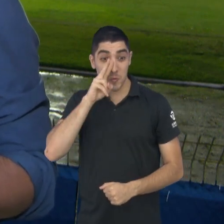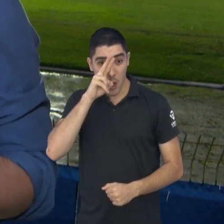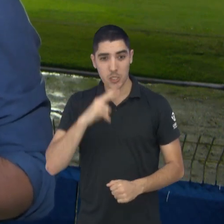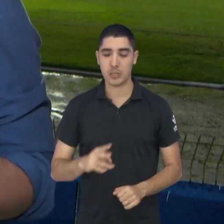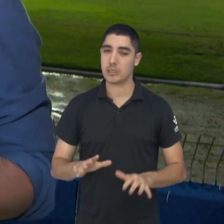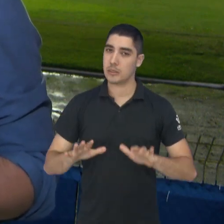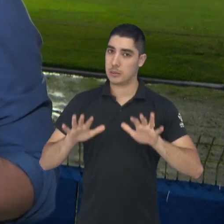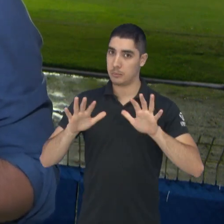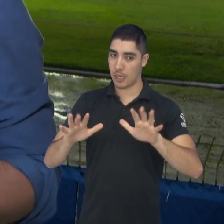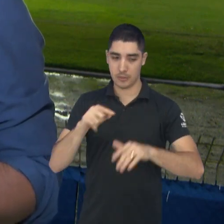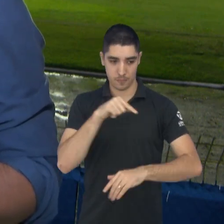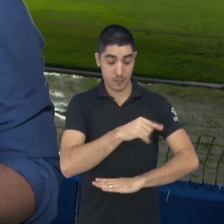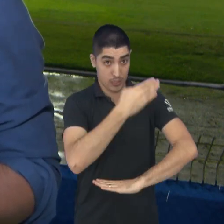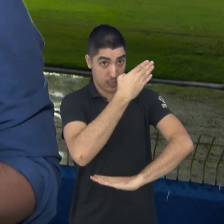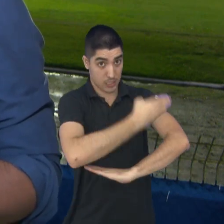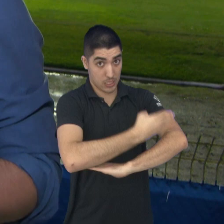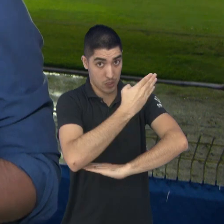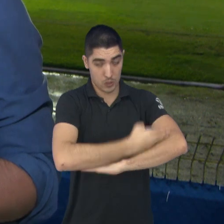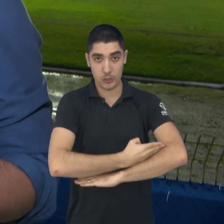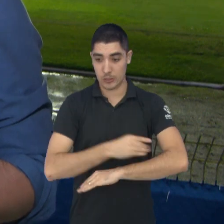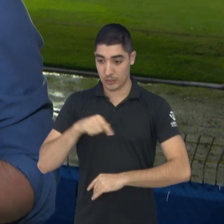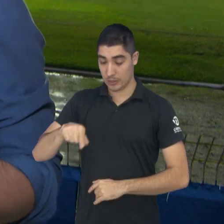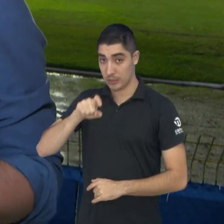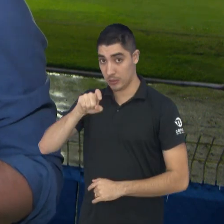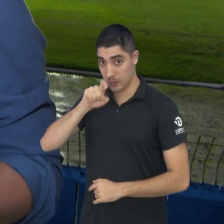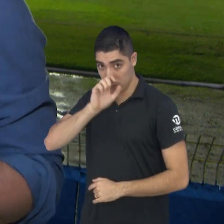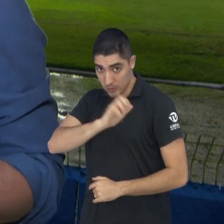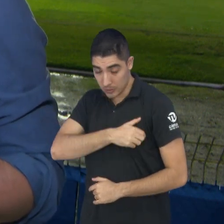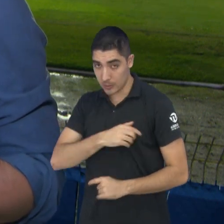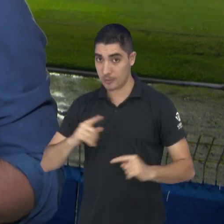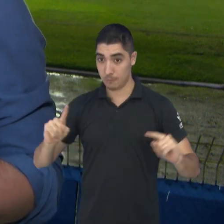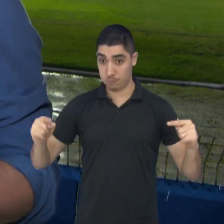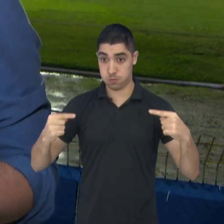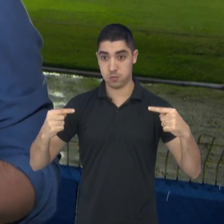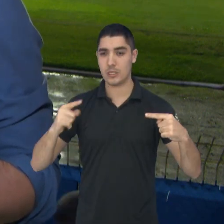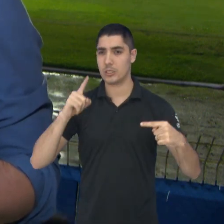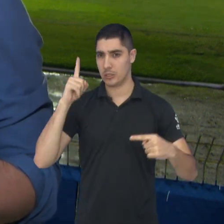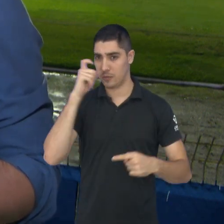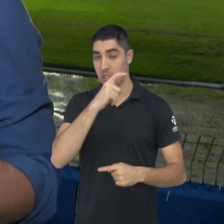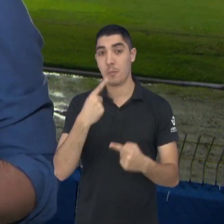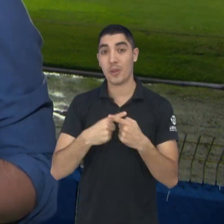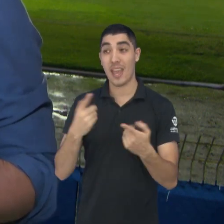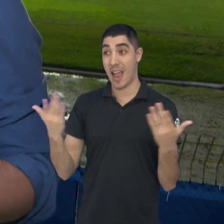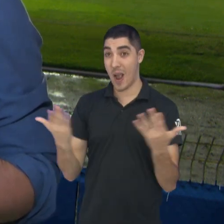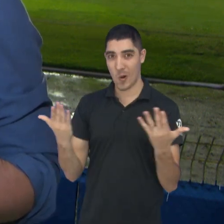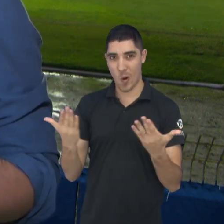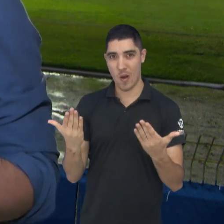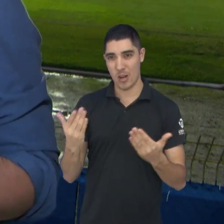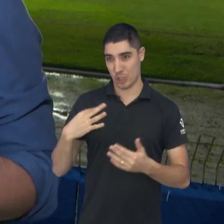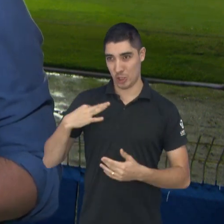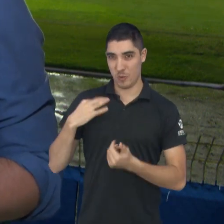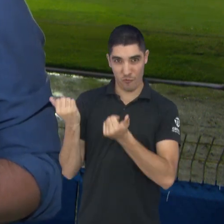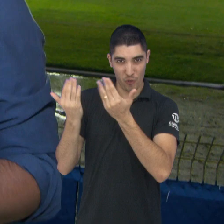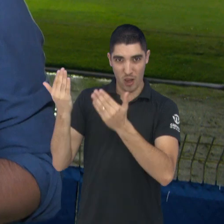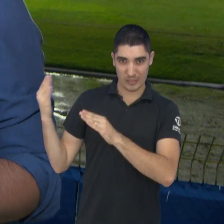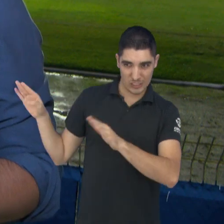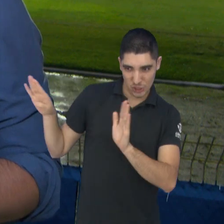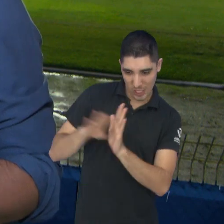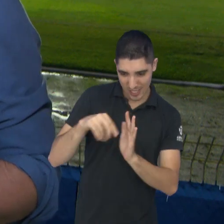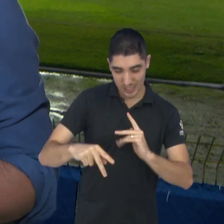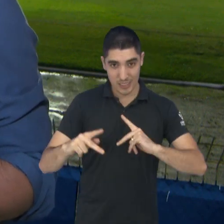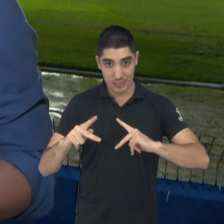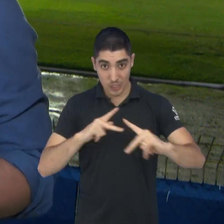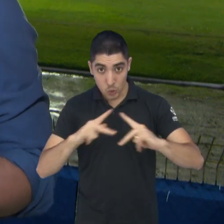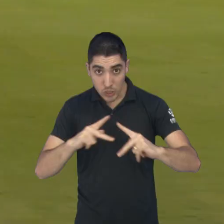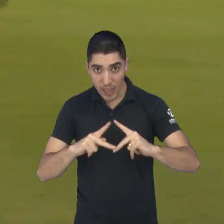jogo contra o Rio Claro, um desafio a mais. A partir de agora, quem vem para os jogos no Martins Pereira se prepara para uma partida difícil contra o